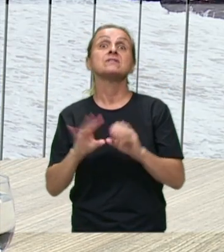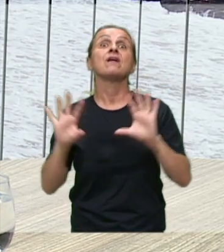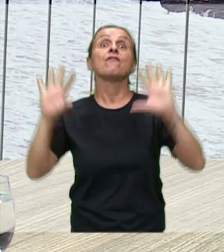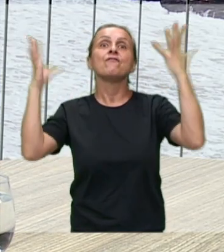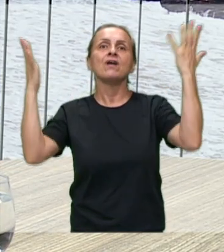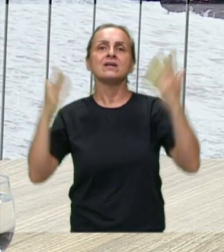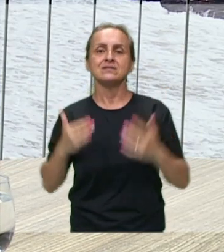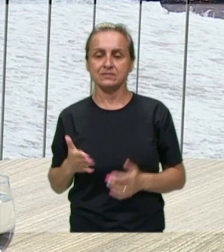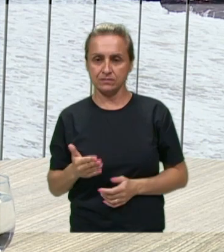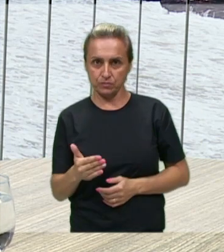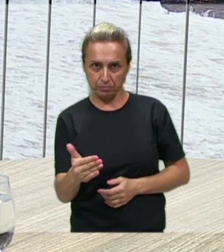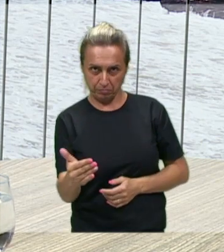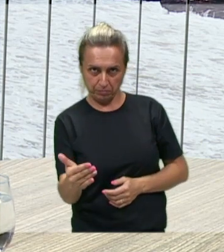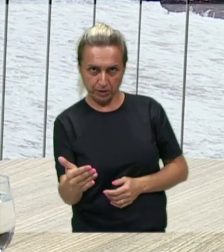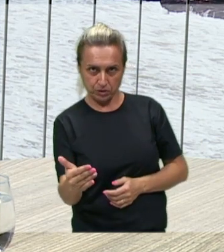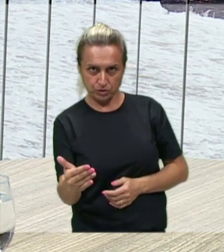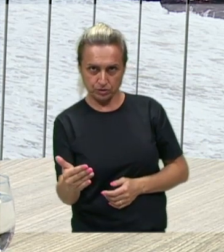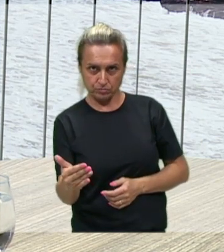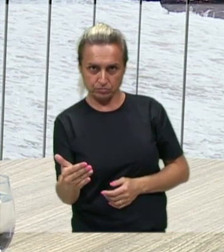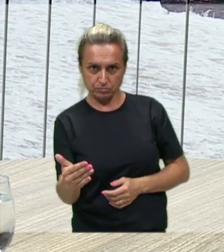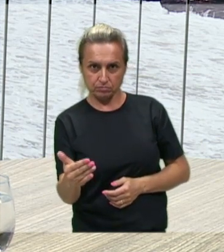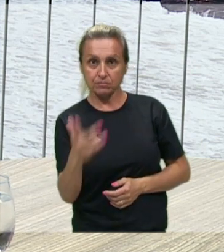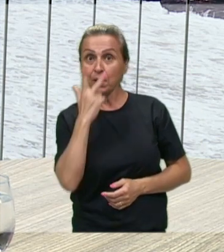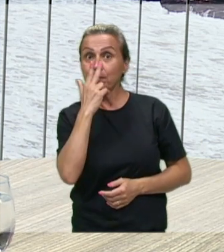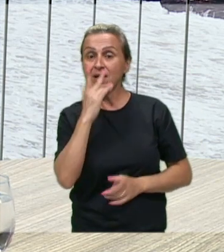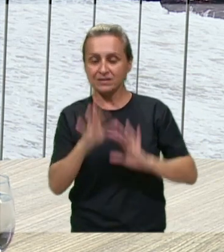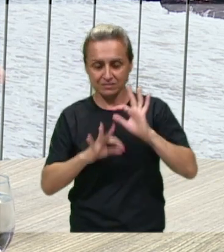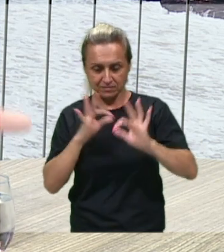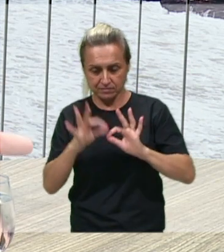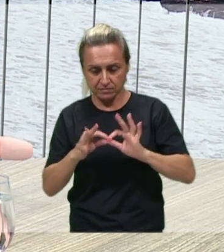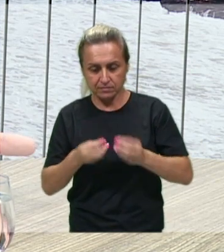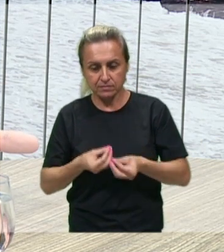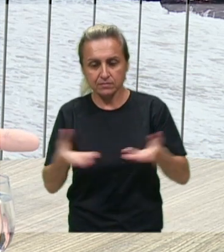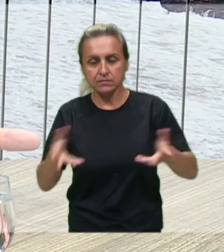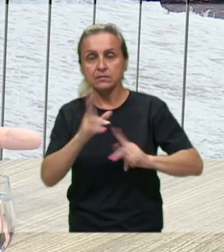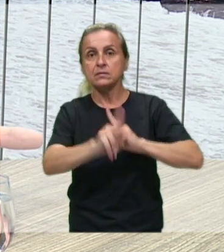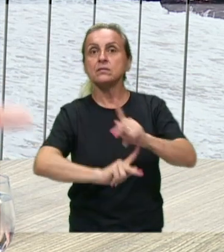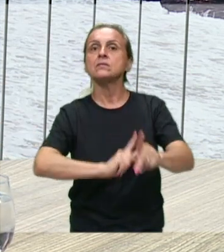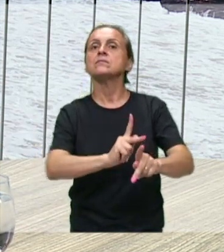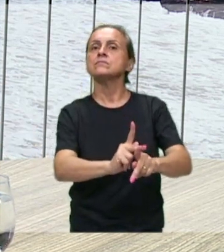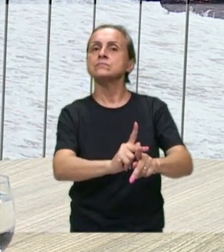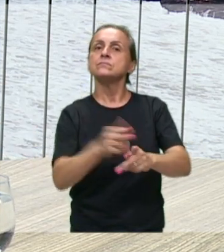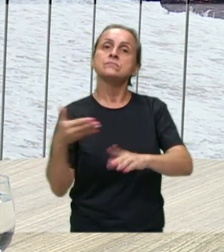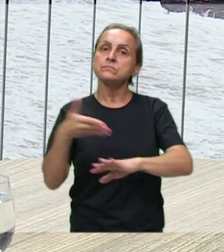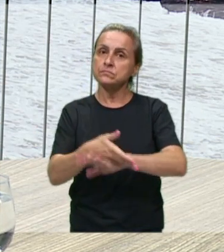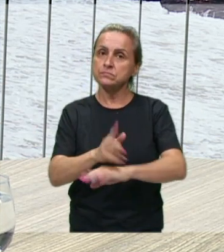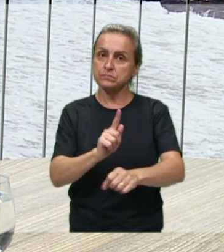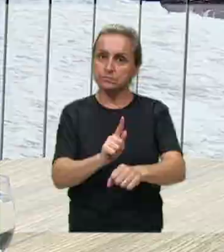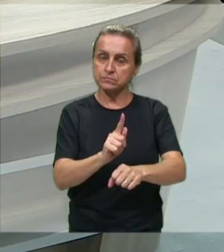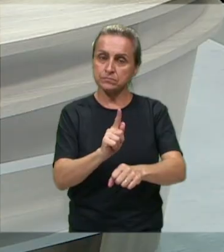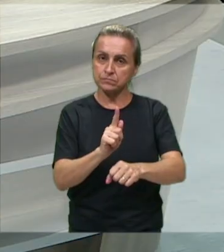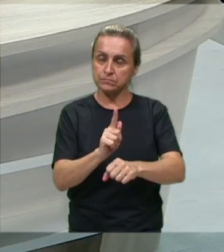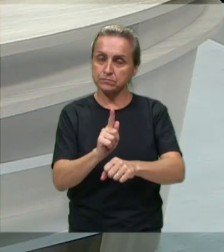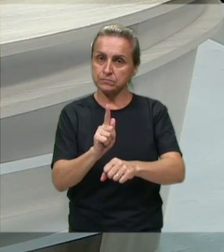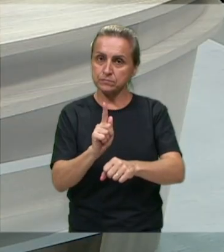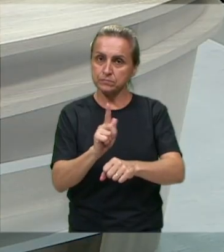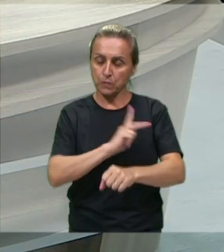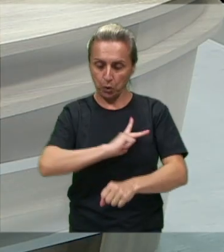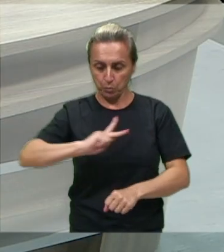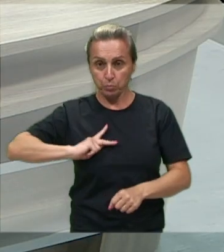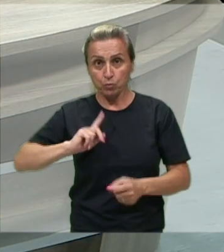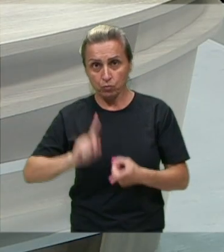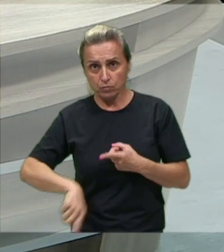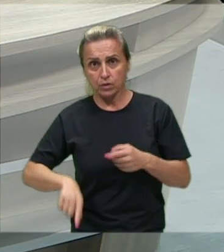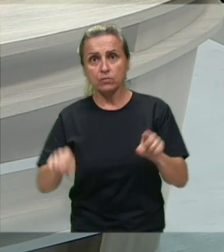que é como se fosse um presente para a comunidade, onde participa a questão pública com a questão da parceria privada,